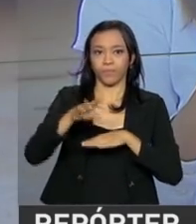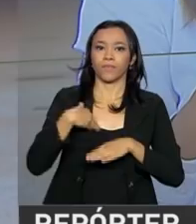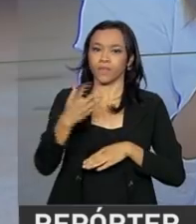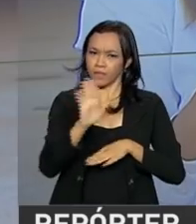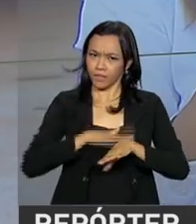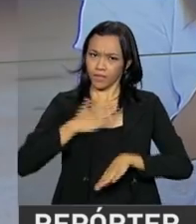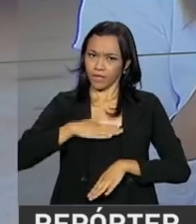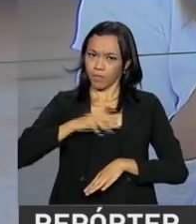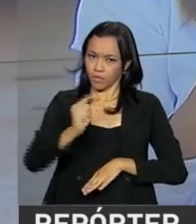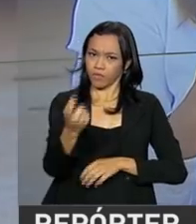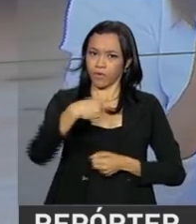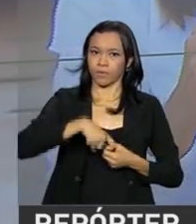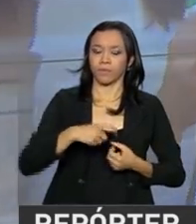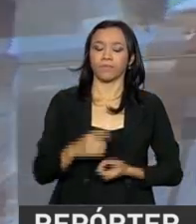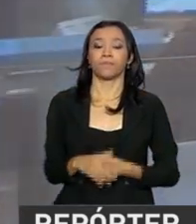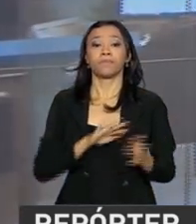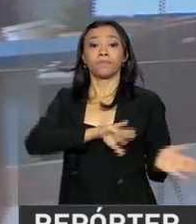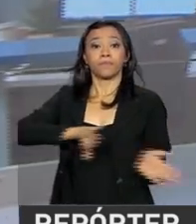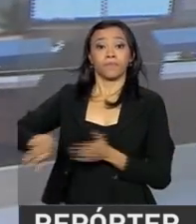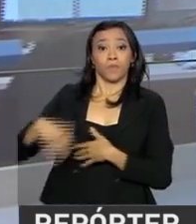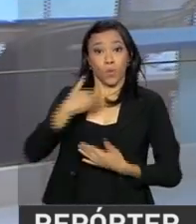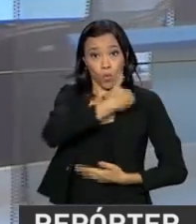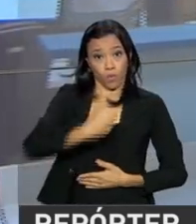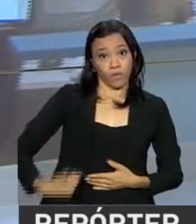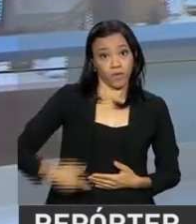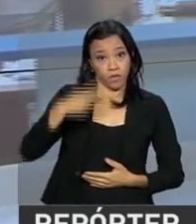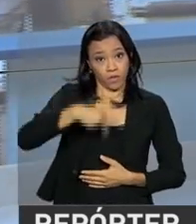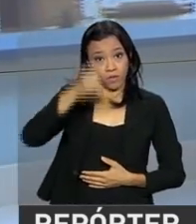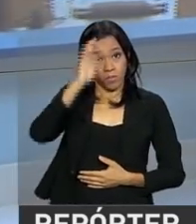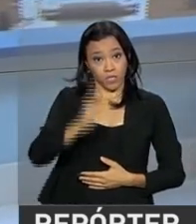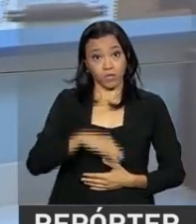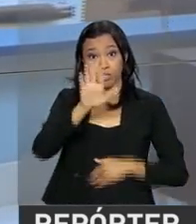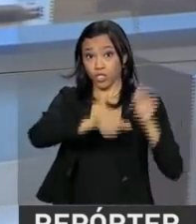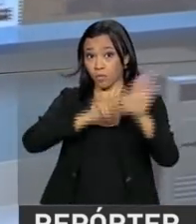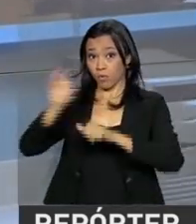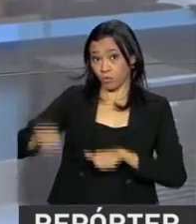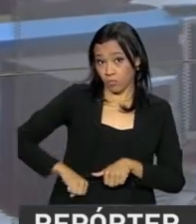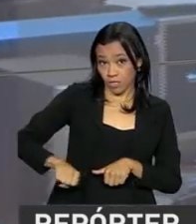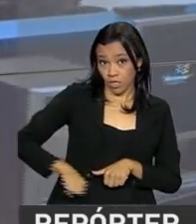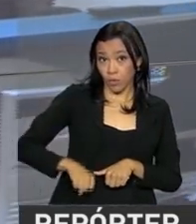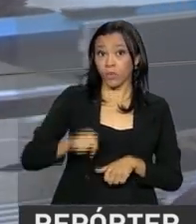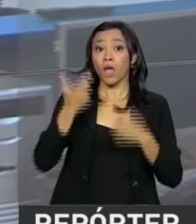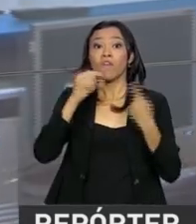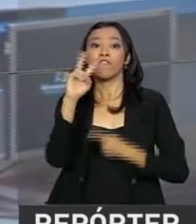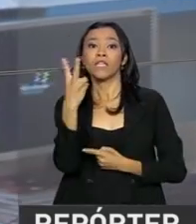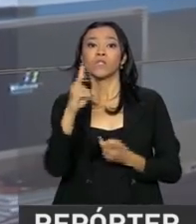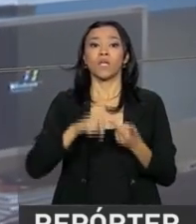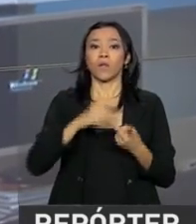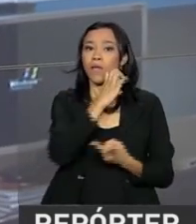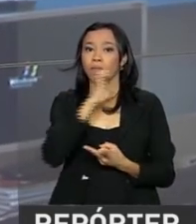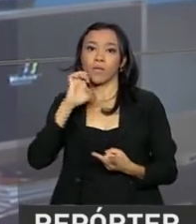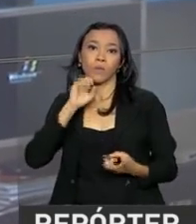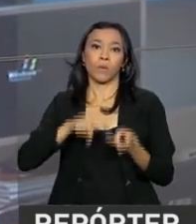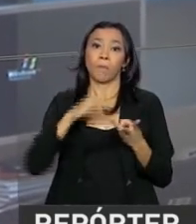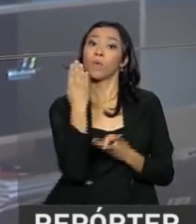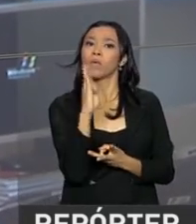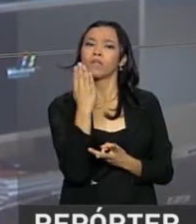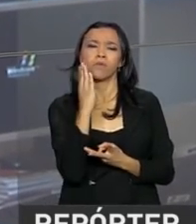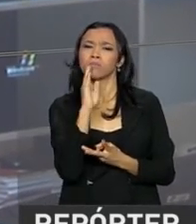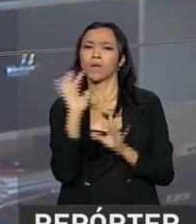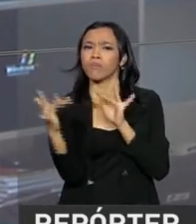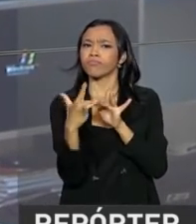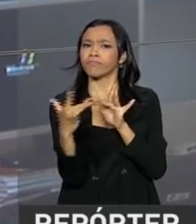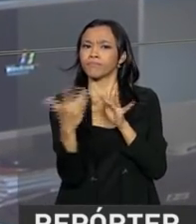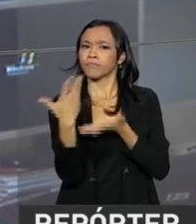a gente volta a conversar. E o governo brasileiro convocou os embaixadores brasileiros na Venezuela, no Equador e na Bolívia para